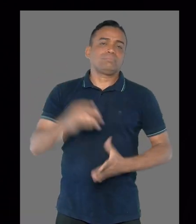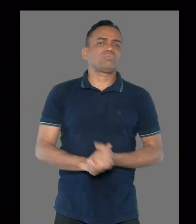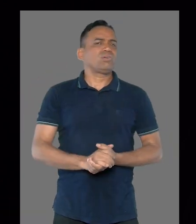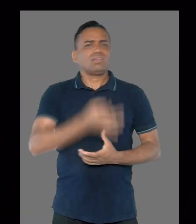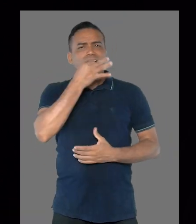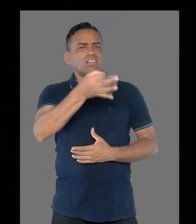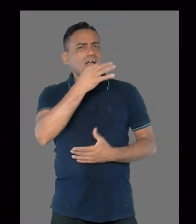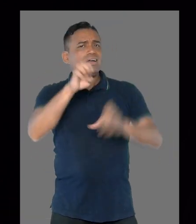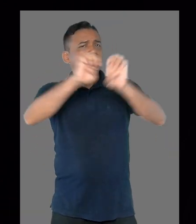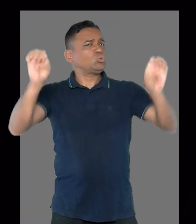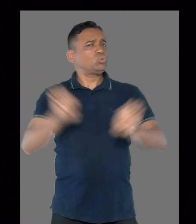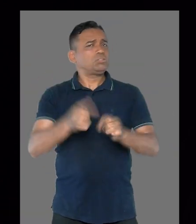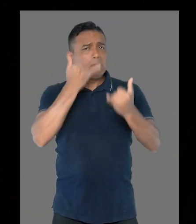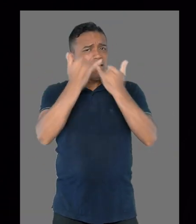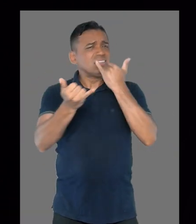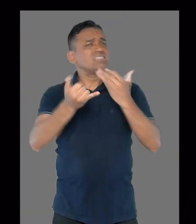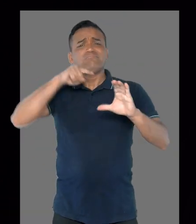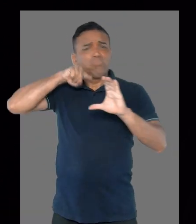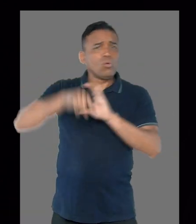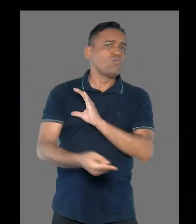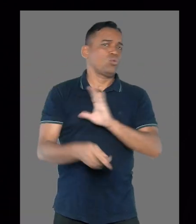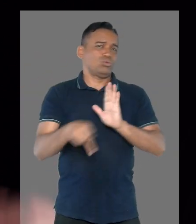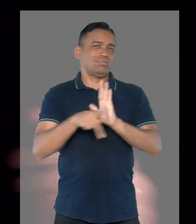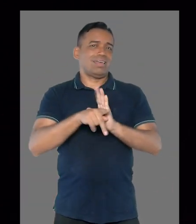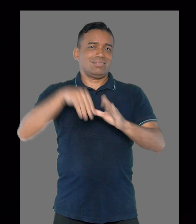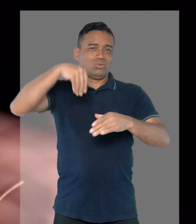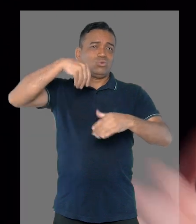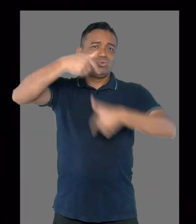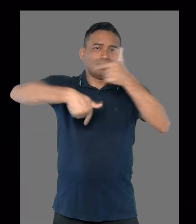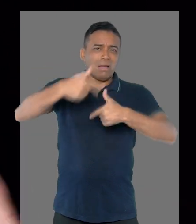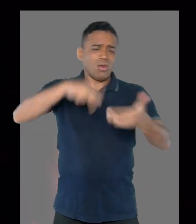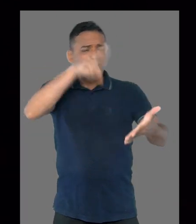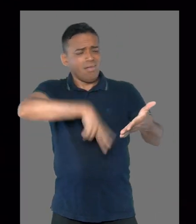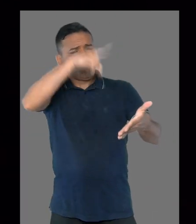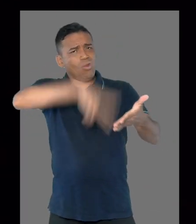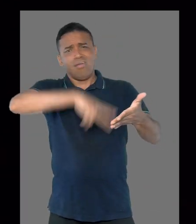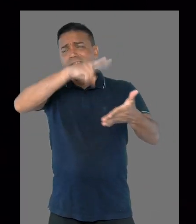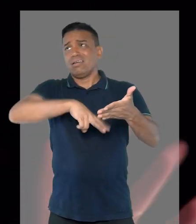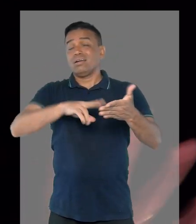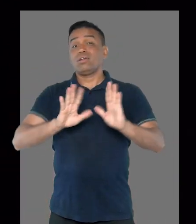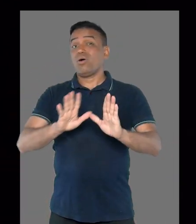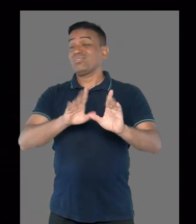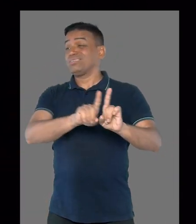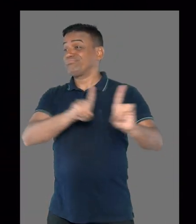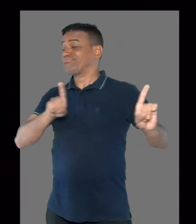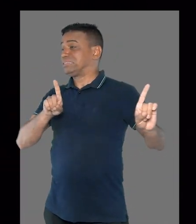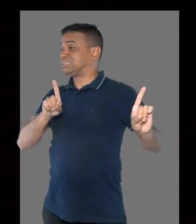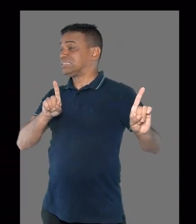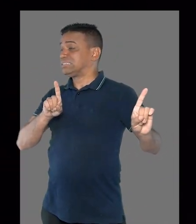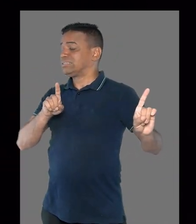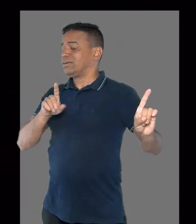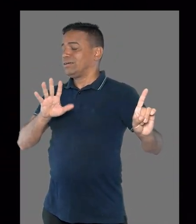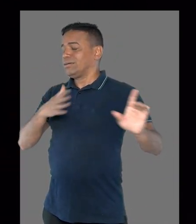achar estruturas que me pareciam muito fundamentais da obra do Leminski. Então, ir lendo, relendo, assim, tem uma hora que a gente dá uma afastada da obra,